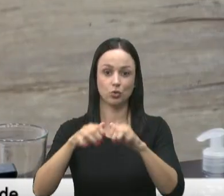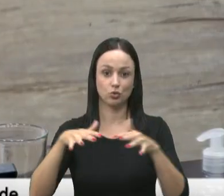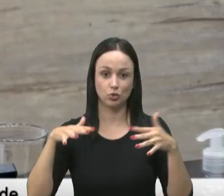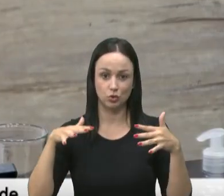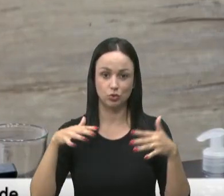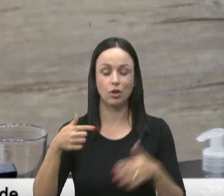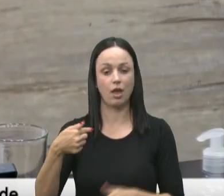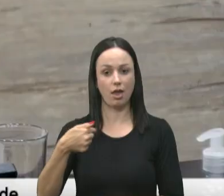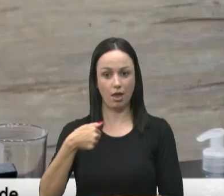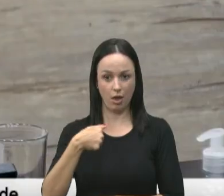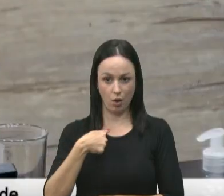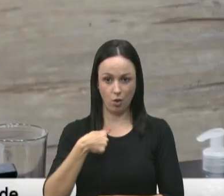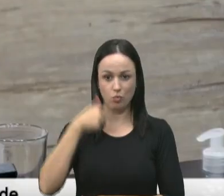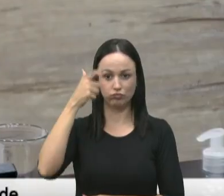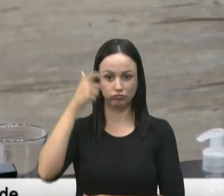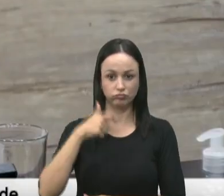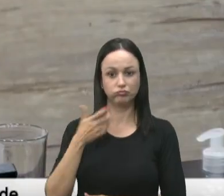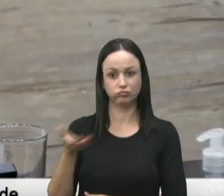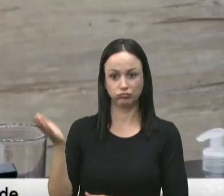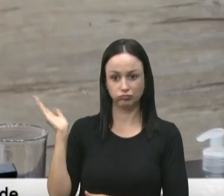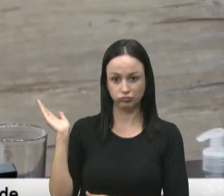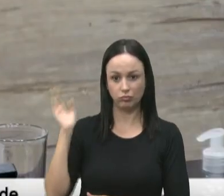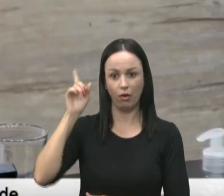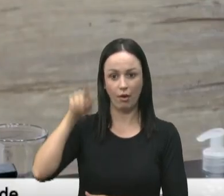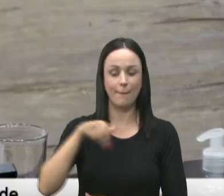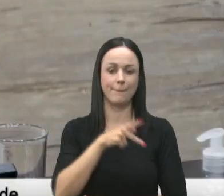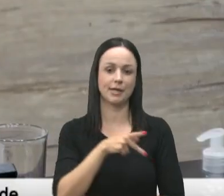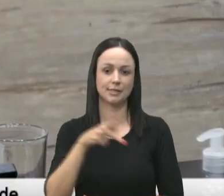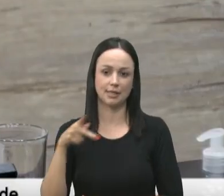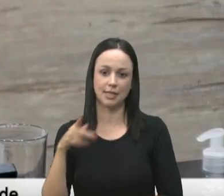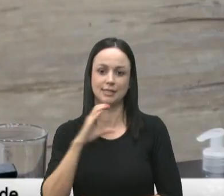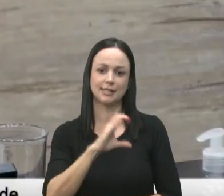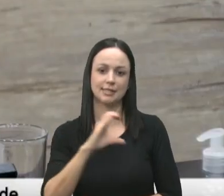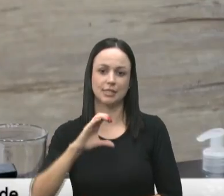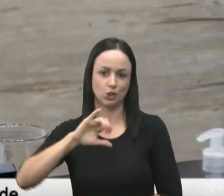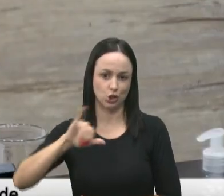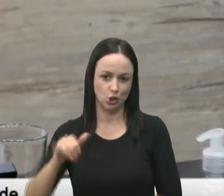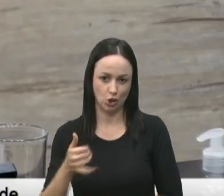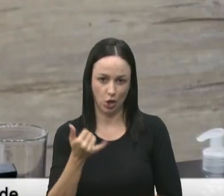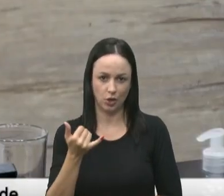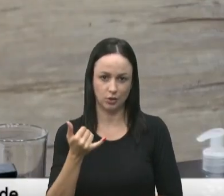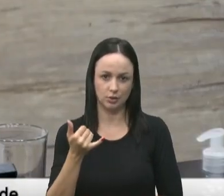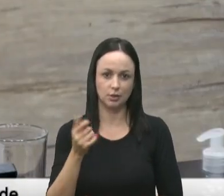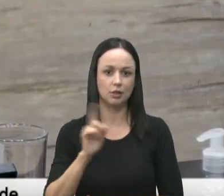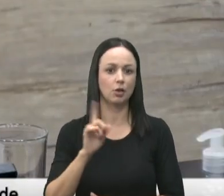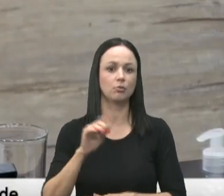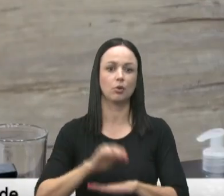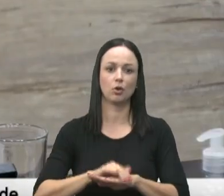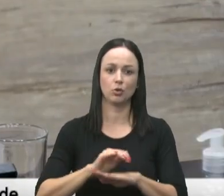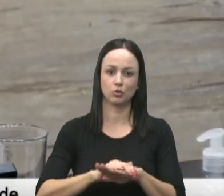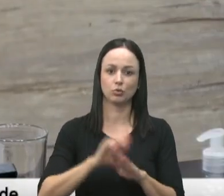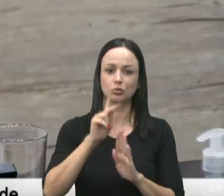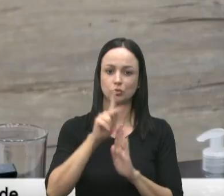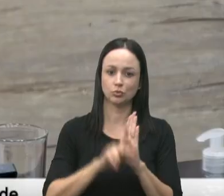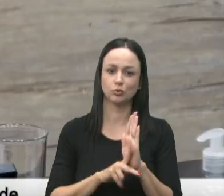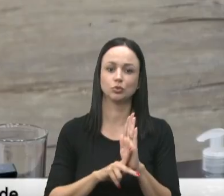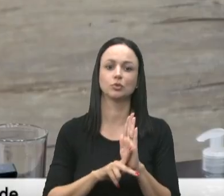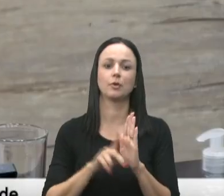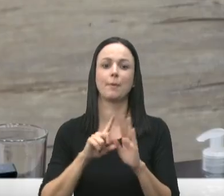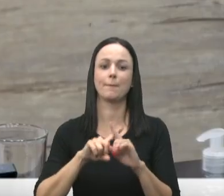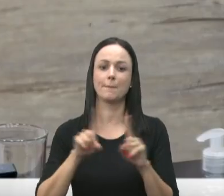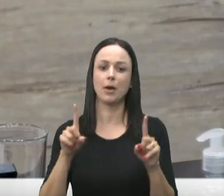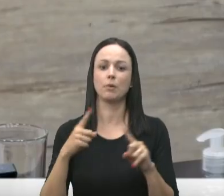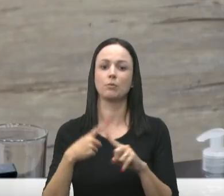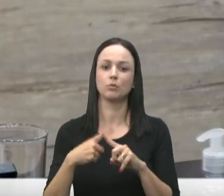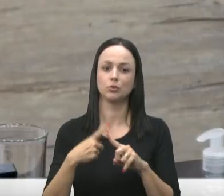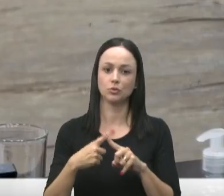caso, eu sou a presidente da CCJ, por isso que eu estou aqui, não por ser a autora do projeto neste lugar, mas